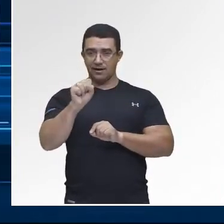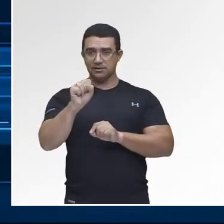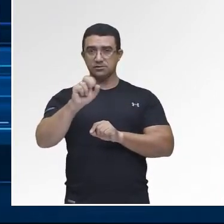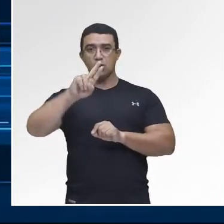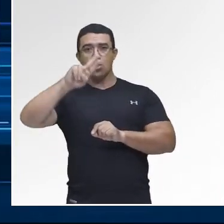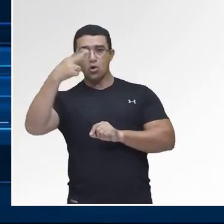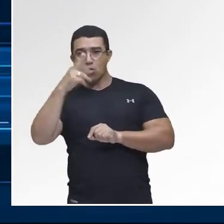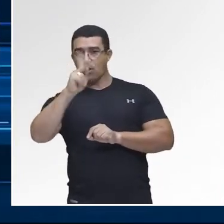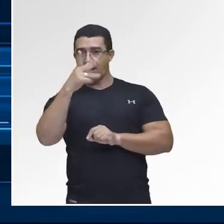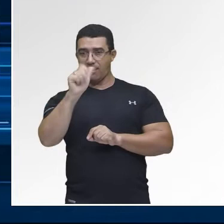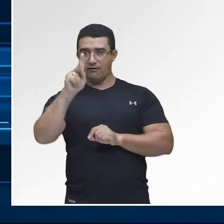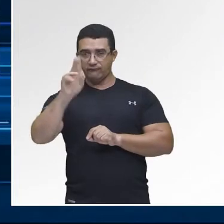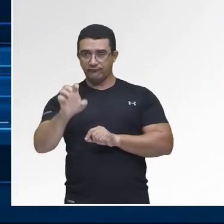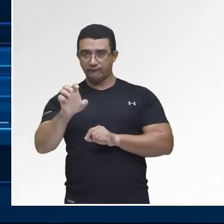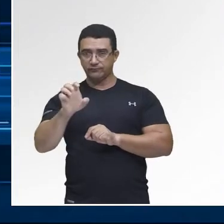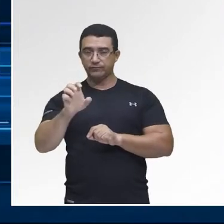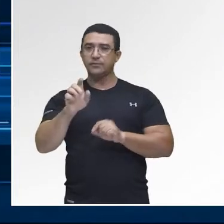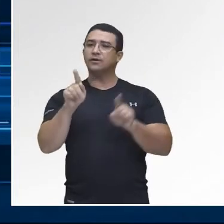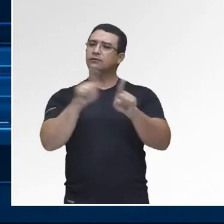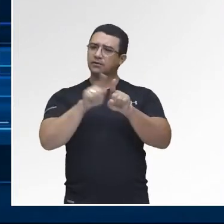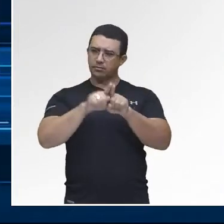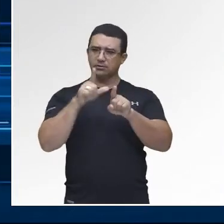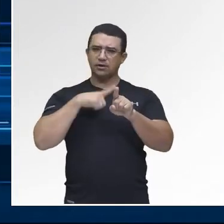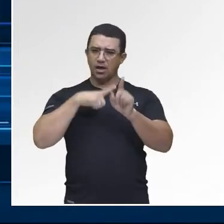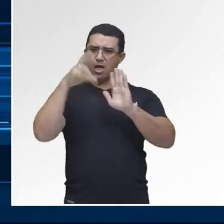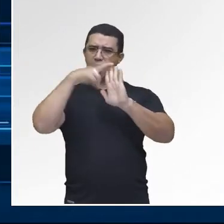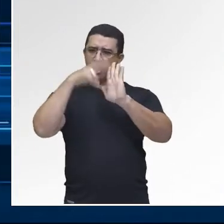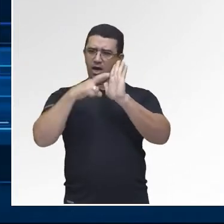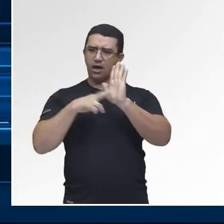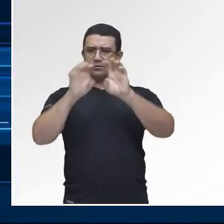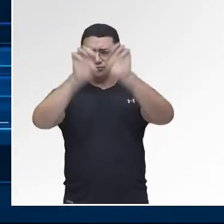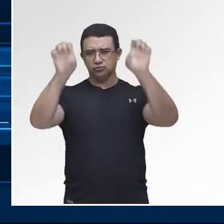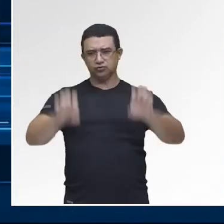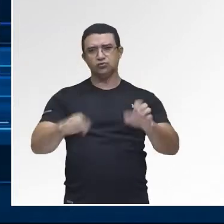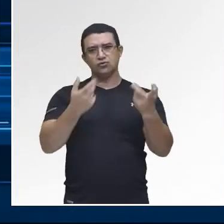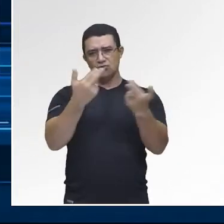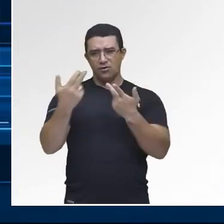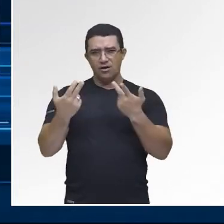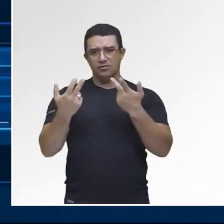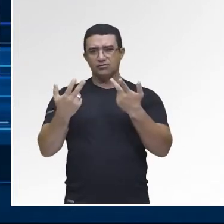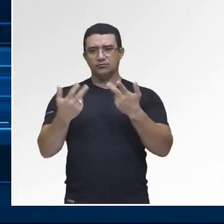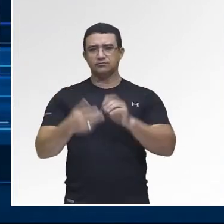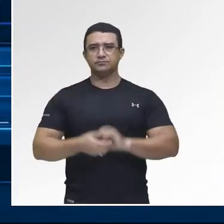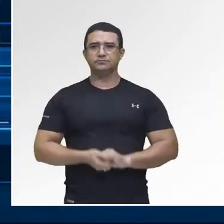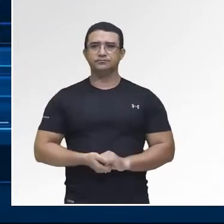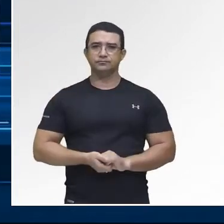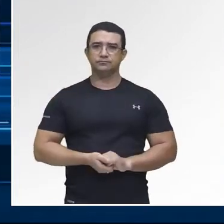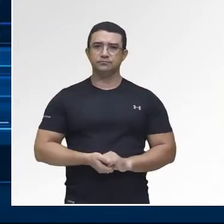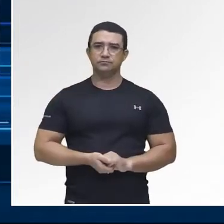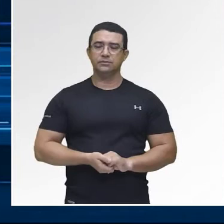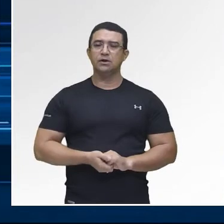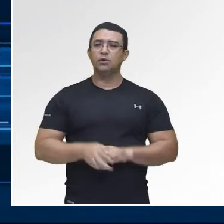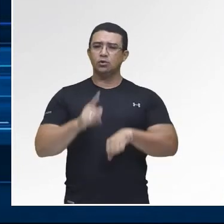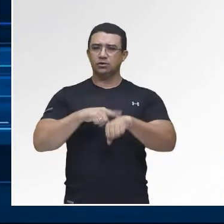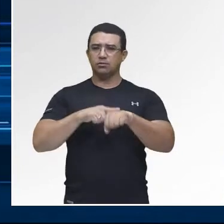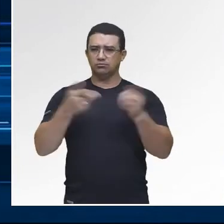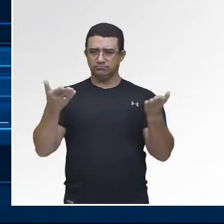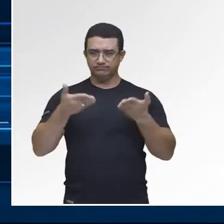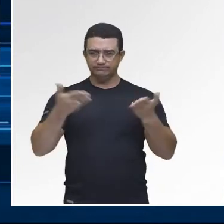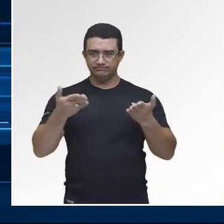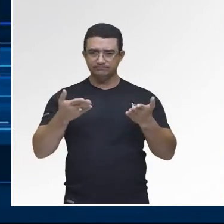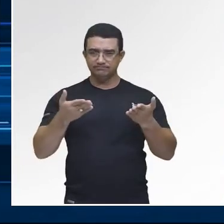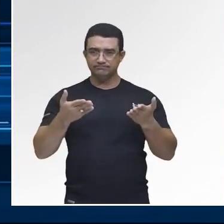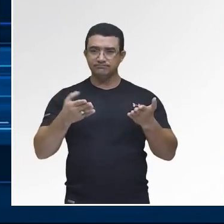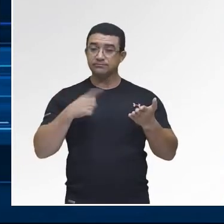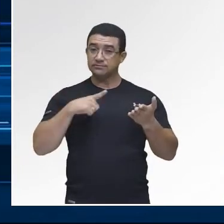have, ele também segue essa regra. Tá? Eu estou falando de um tempo verbal, Present Perfect. E esse present, ele tem esse